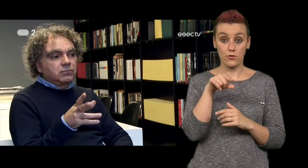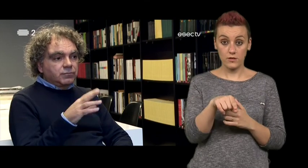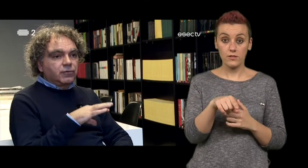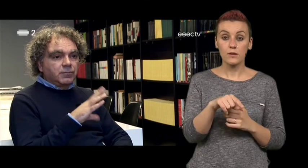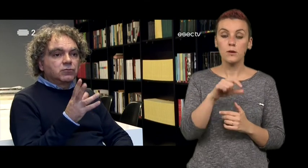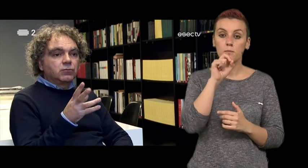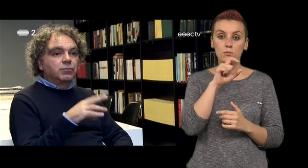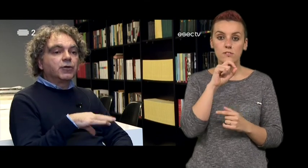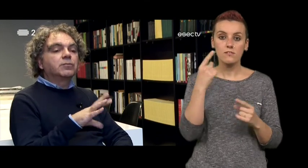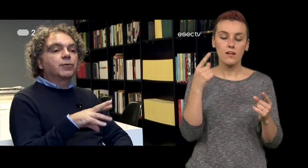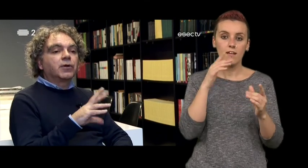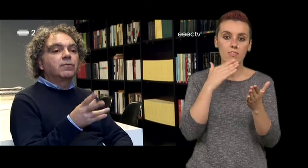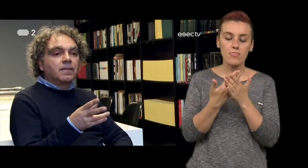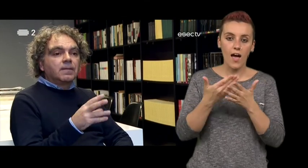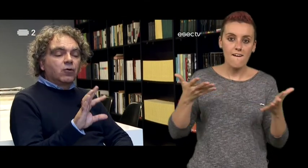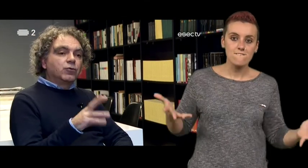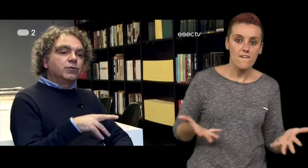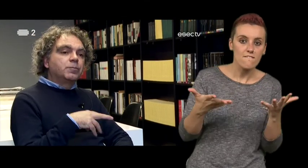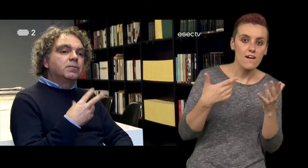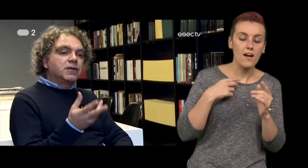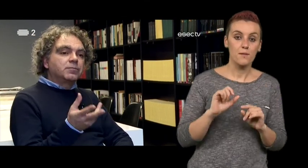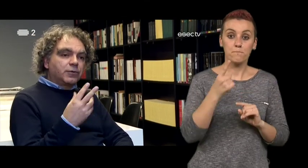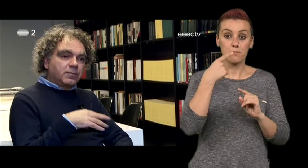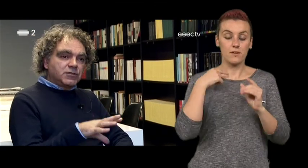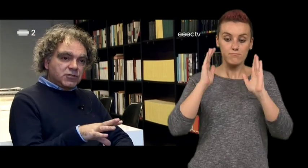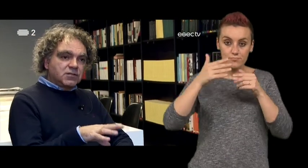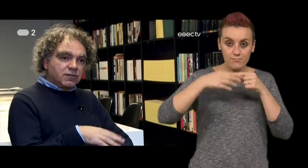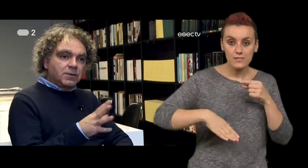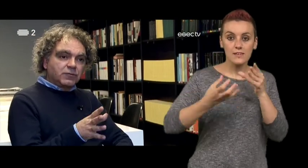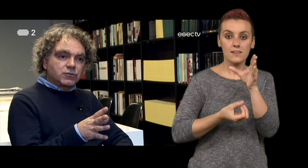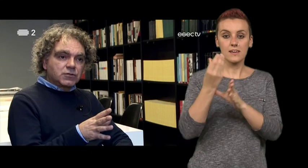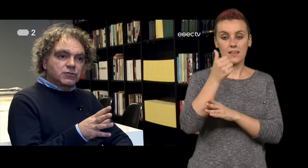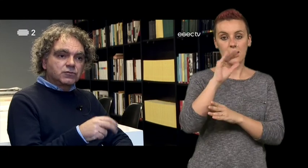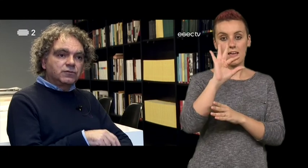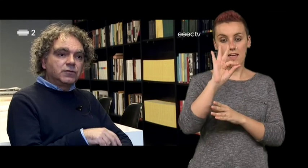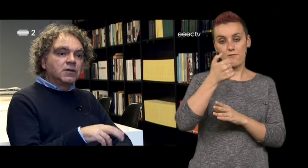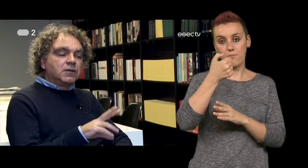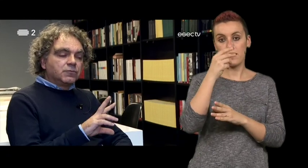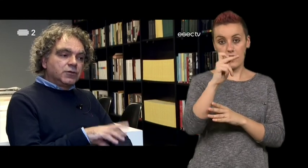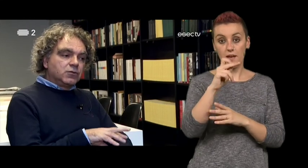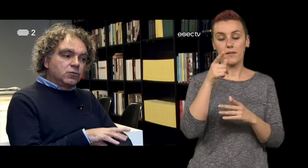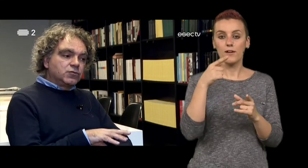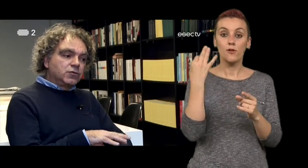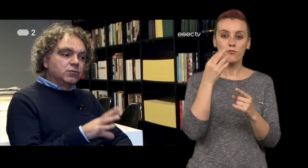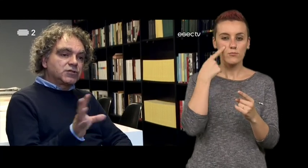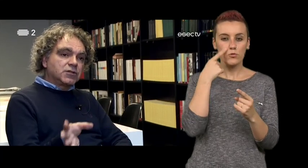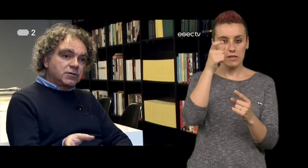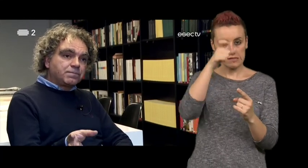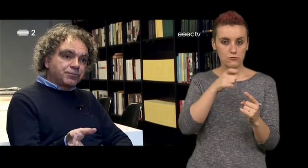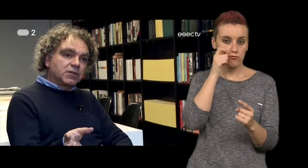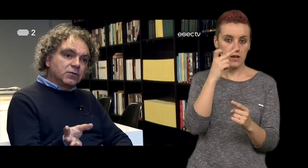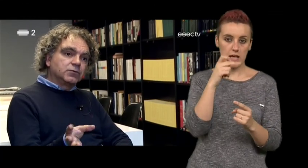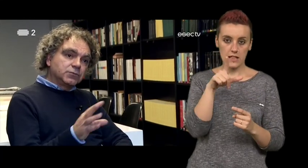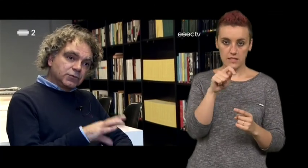foram, provavelmente, o maior empurrão, ou o primeiro empurrão para a existência da FPA foram os encontros de fotografia. Foi aí que eu conheci o